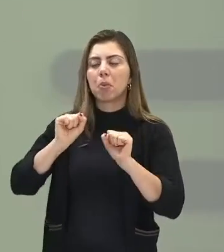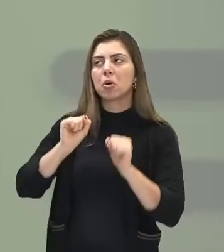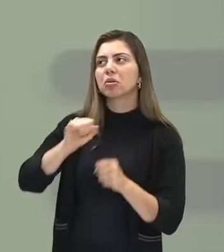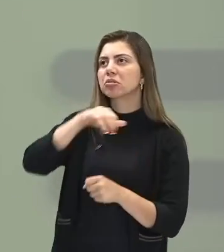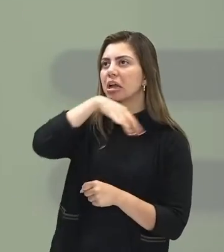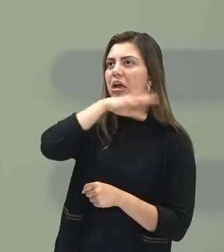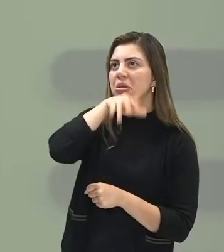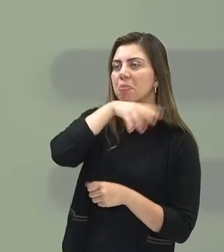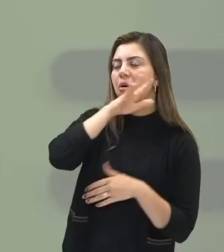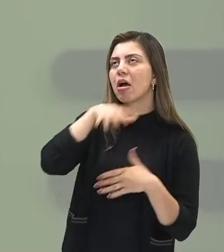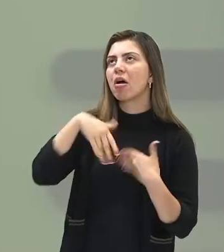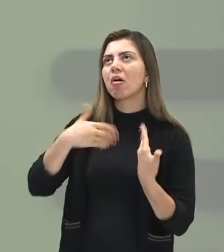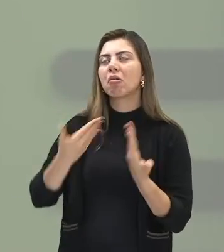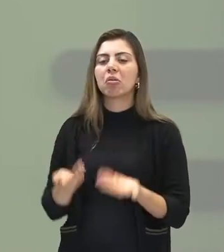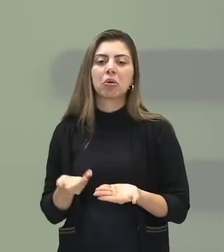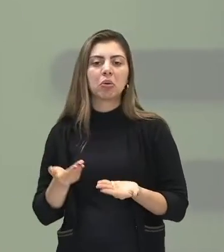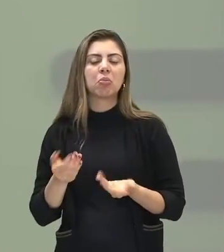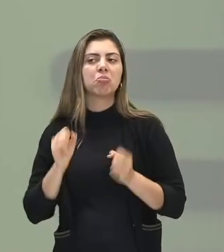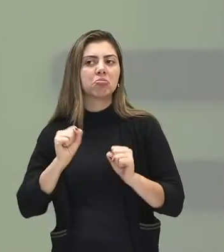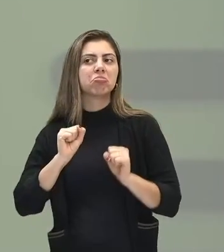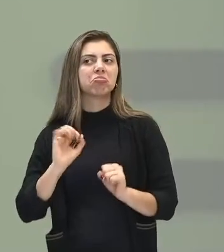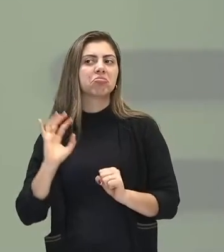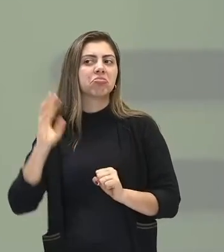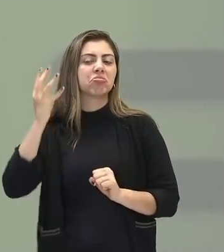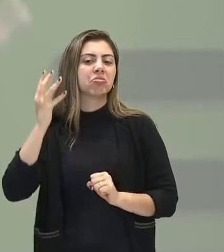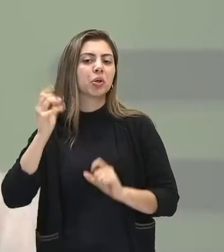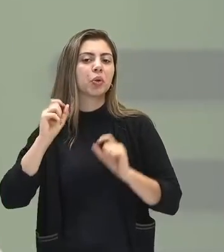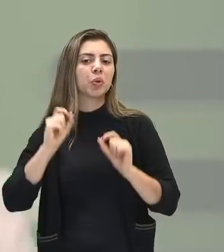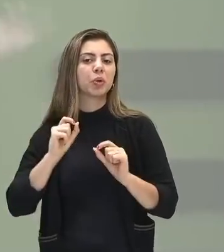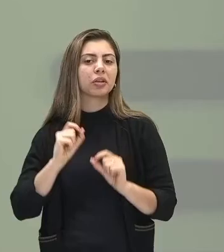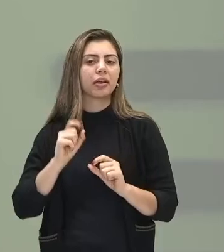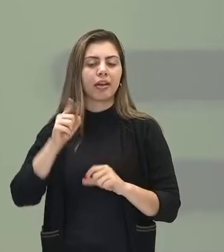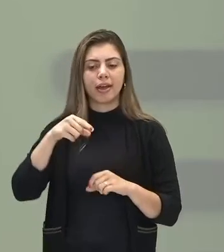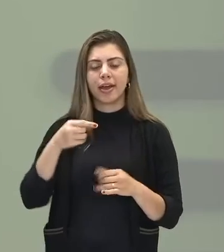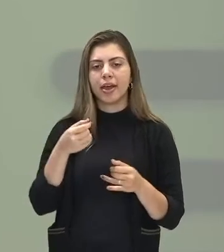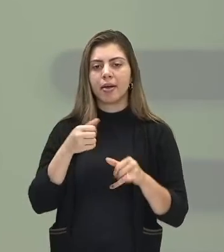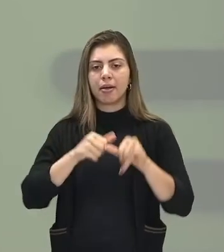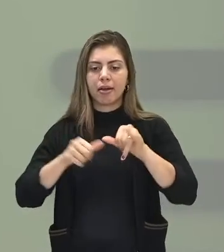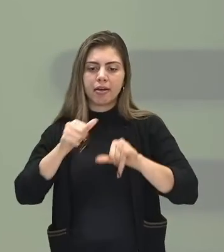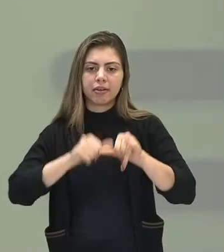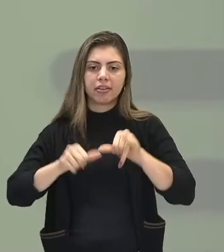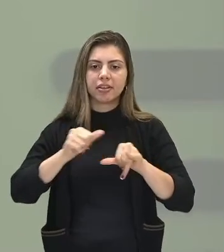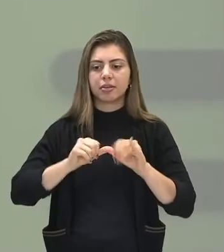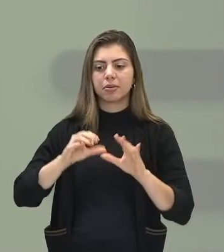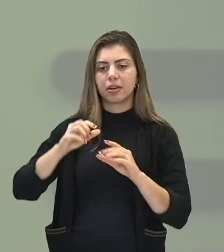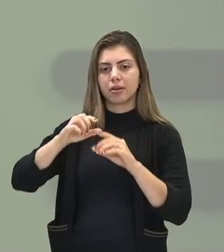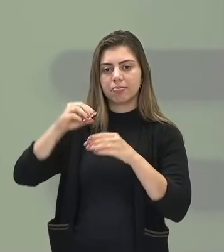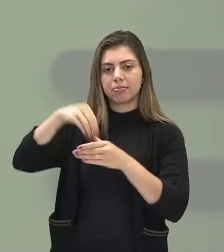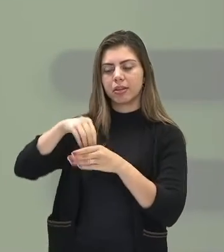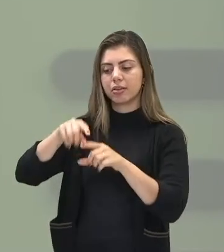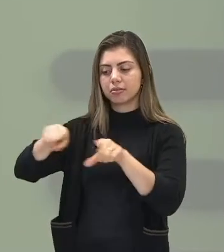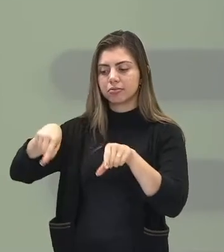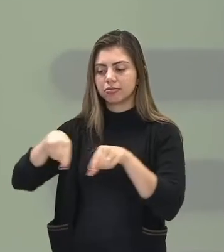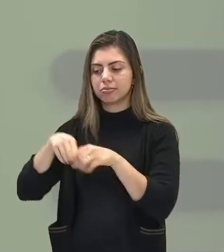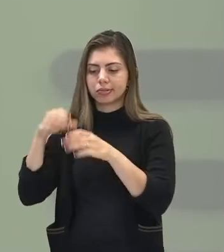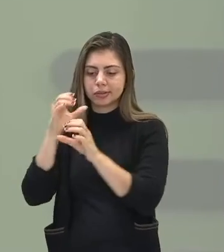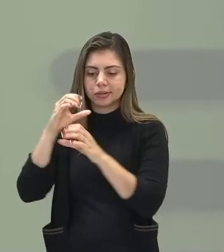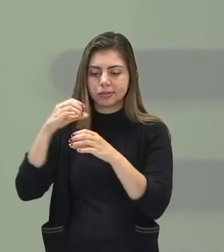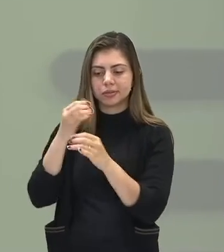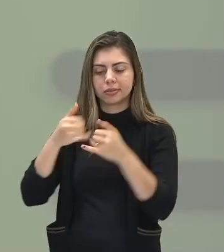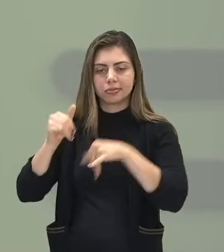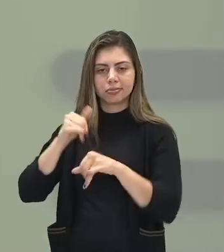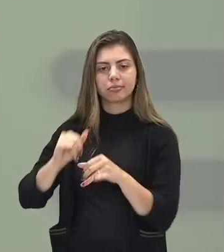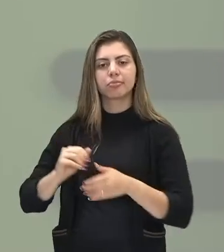animais, ela ocorre nas reações químicas nos laboratórios,